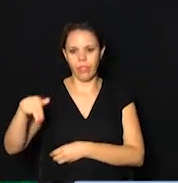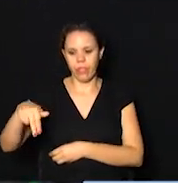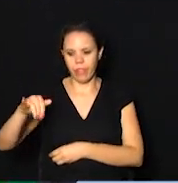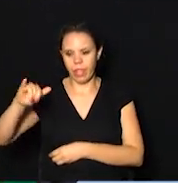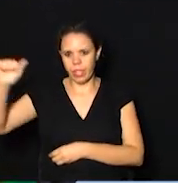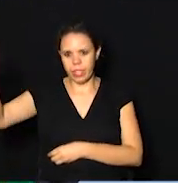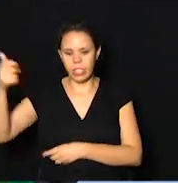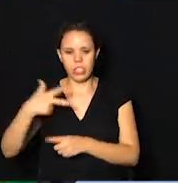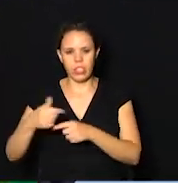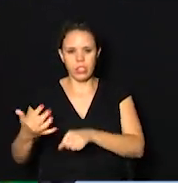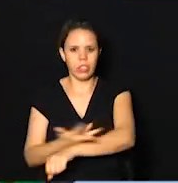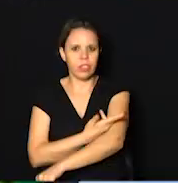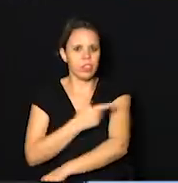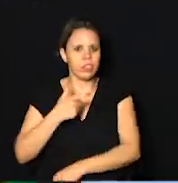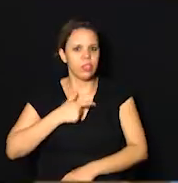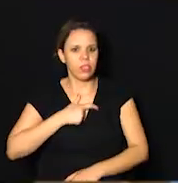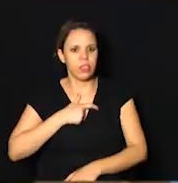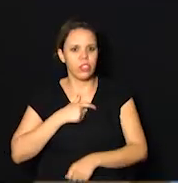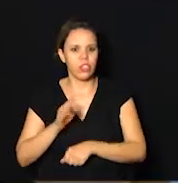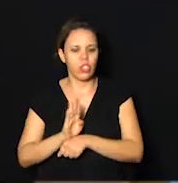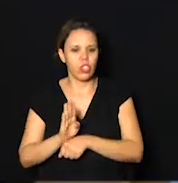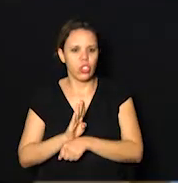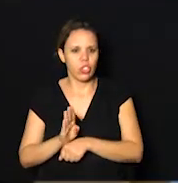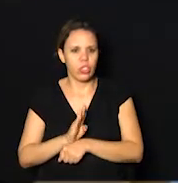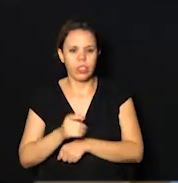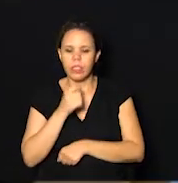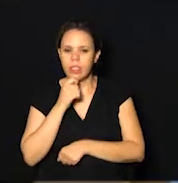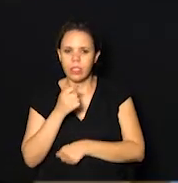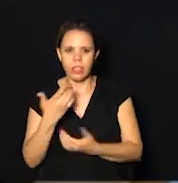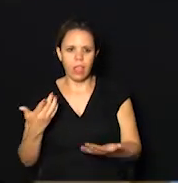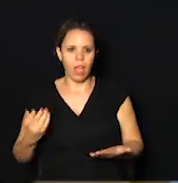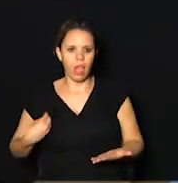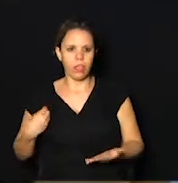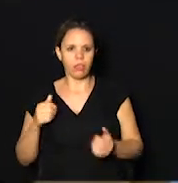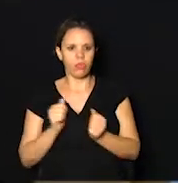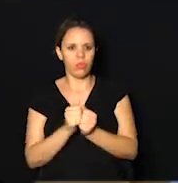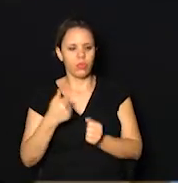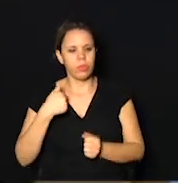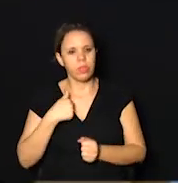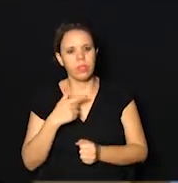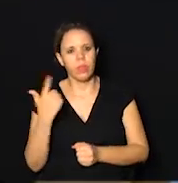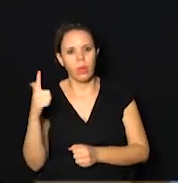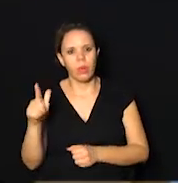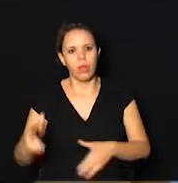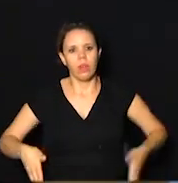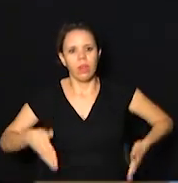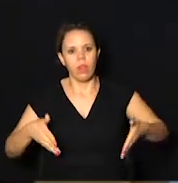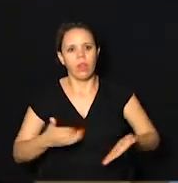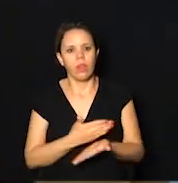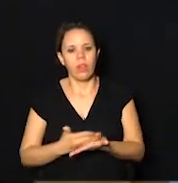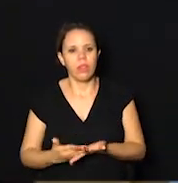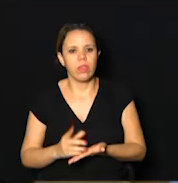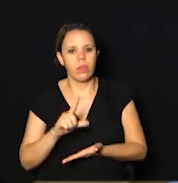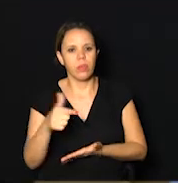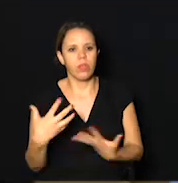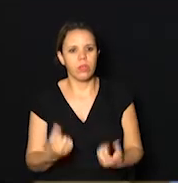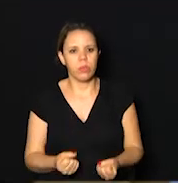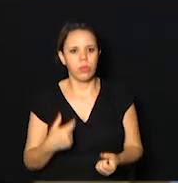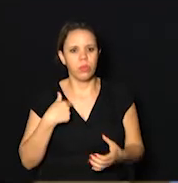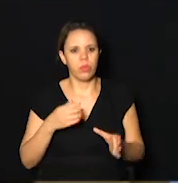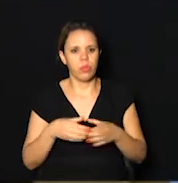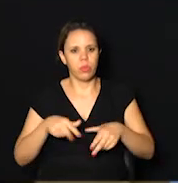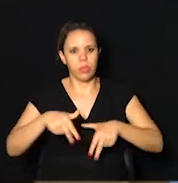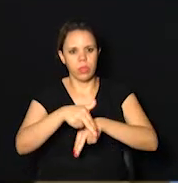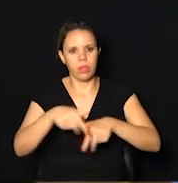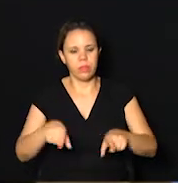no jogo emocionante e ganhou medalha de bronze e nem tava ainda com a gente o comigo quem tava com os cadeirantes no começo e depois ele assumiu